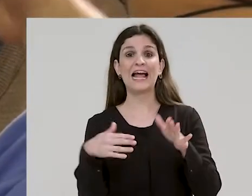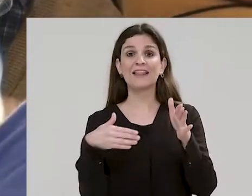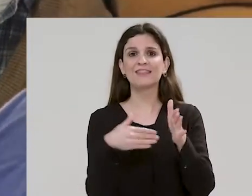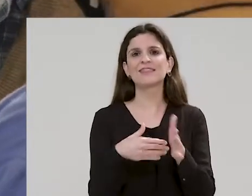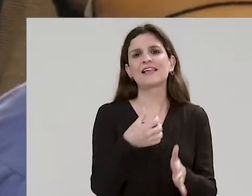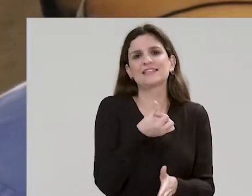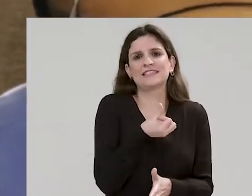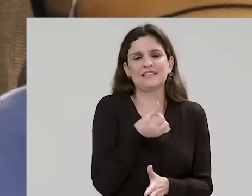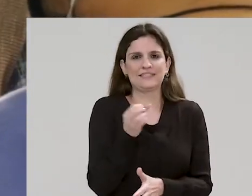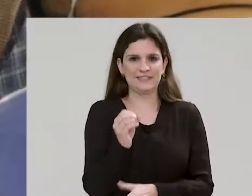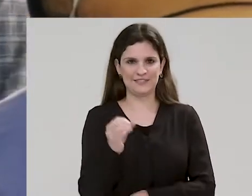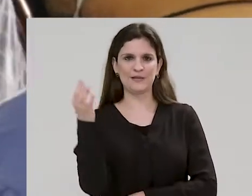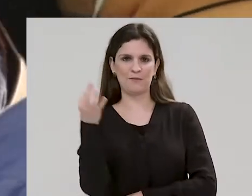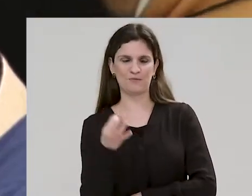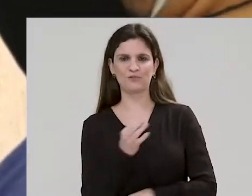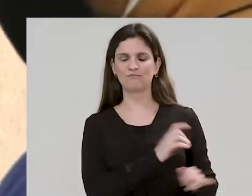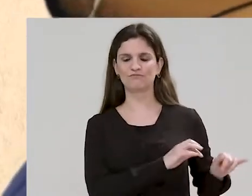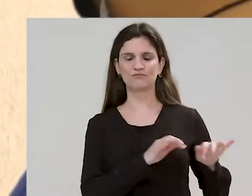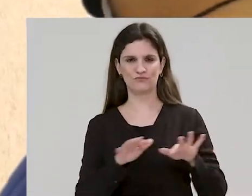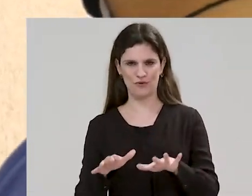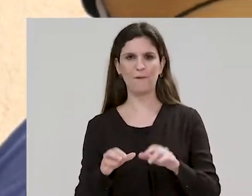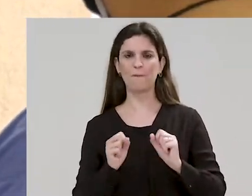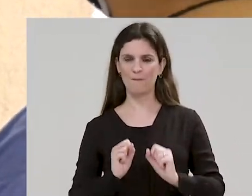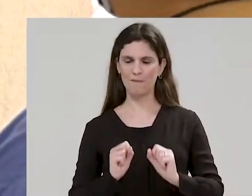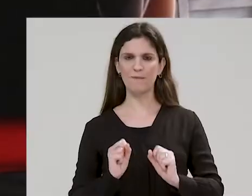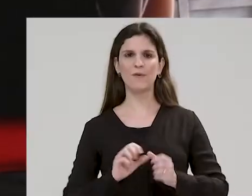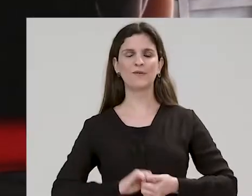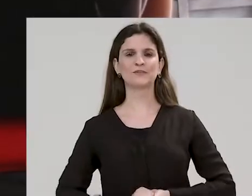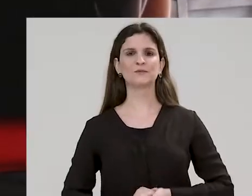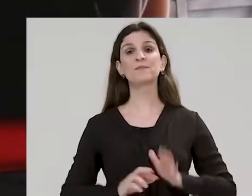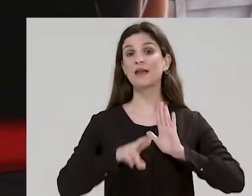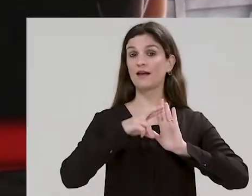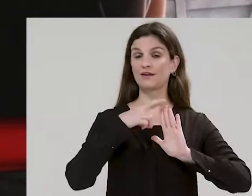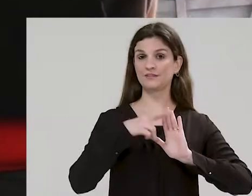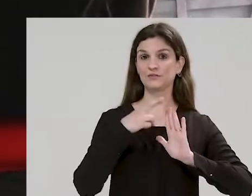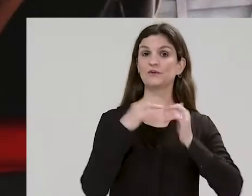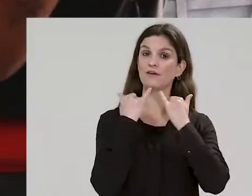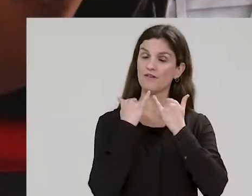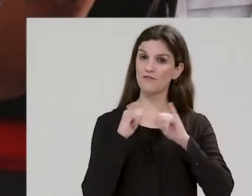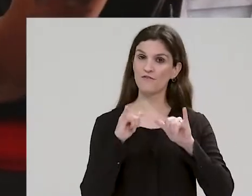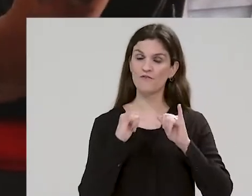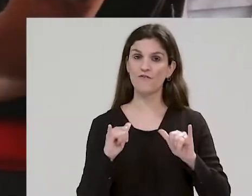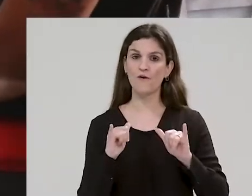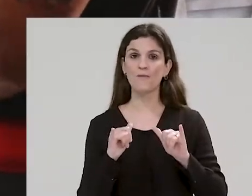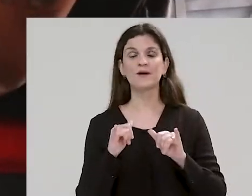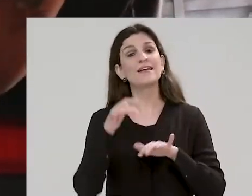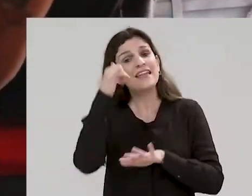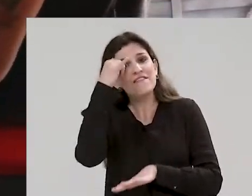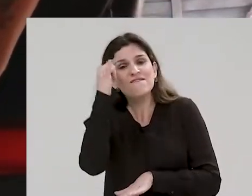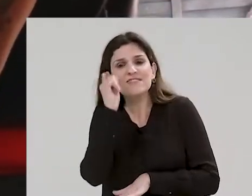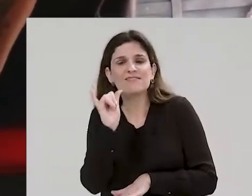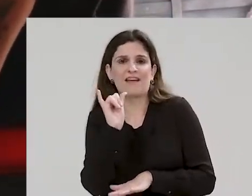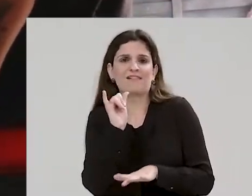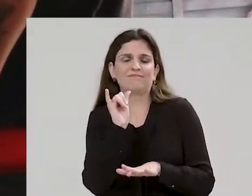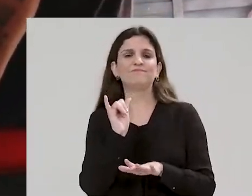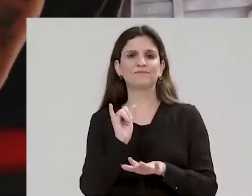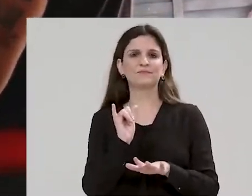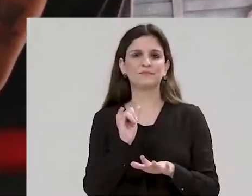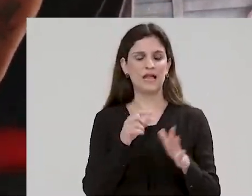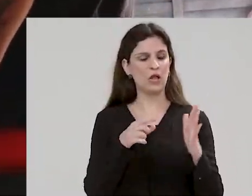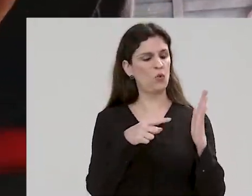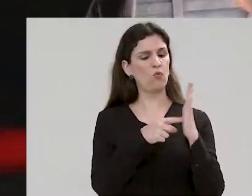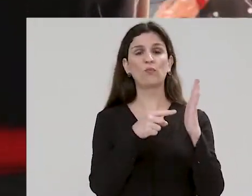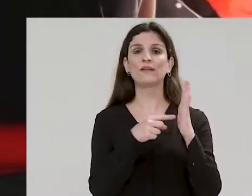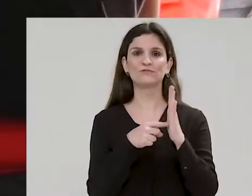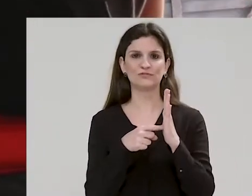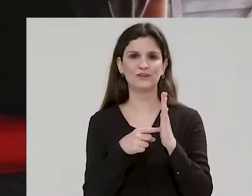um público de até 60% nos estabelecimentos. A resolução também recomenda que seja evitado o contato